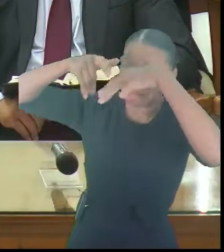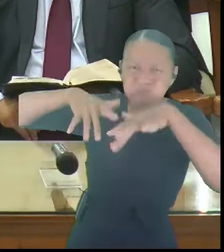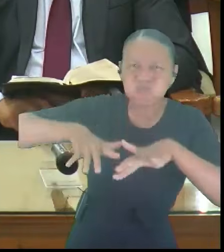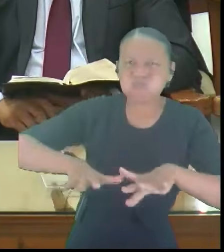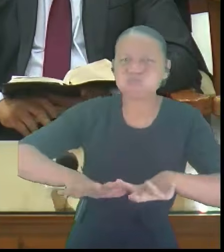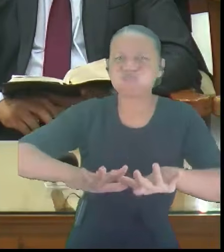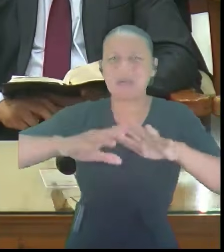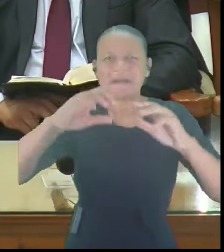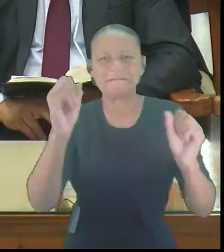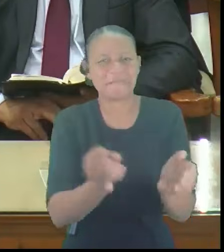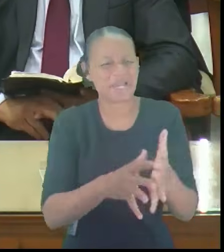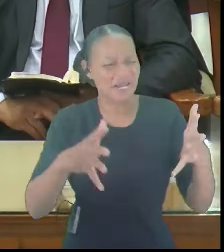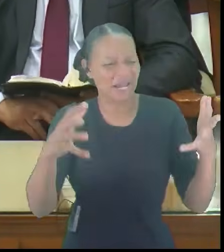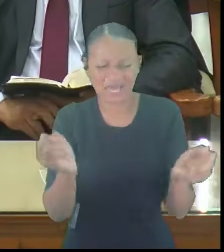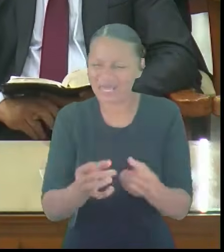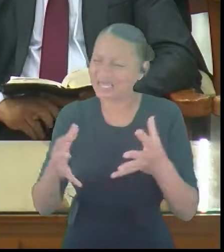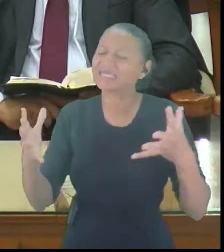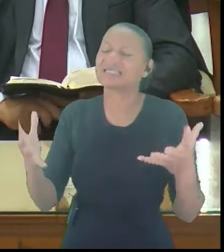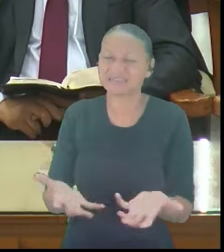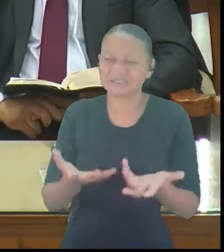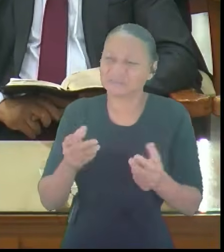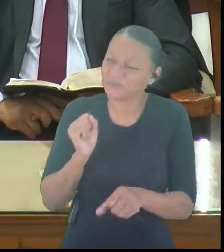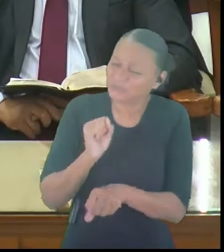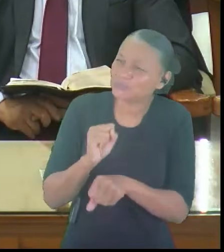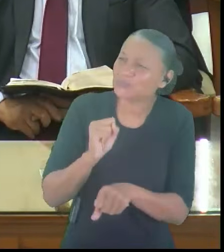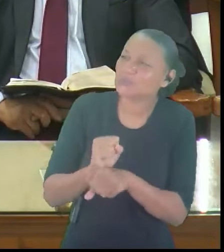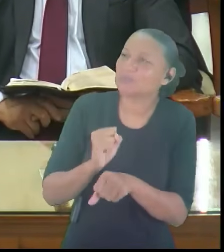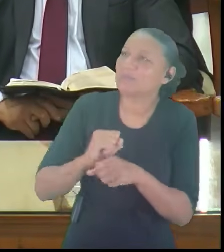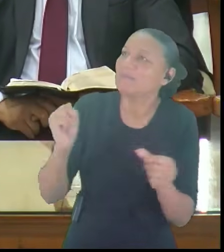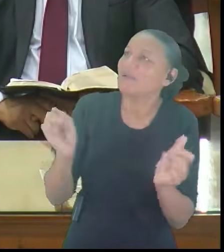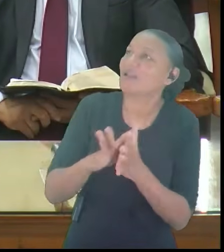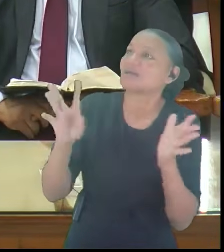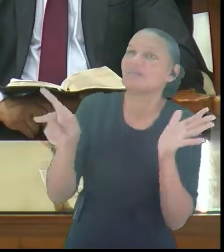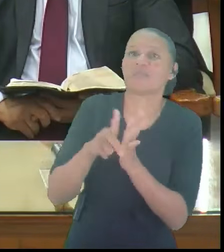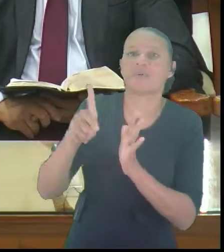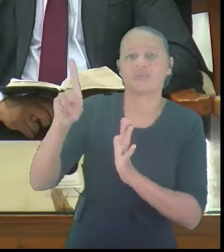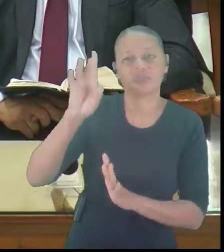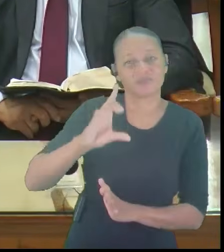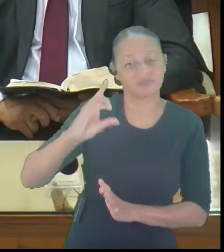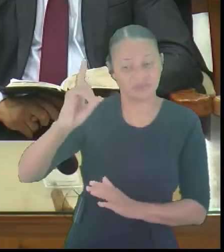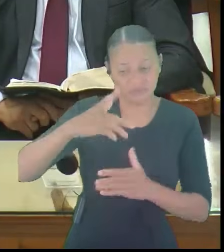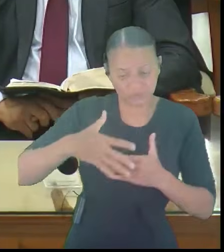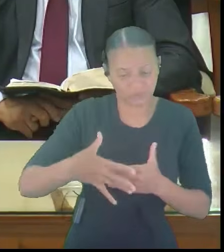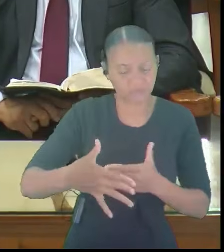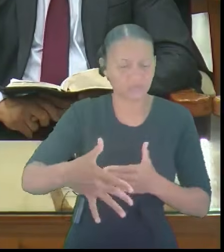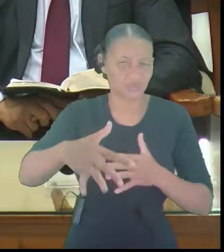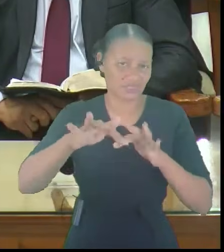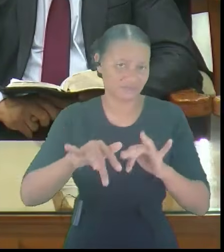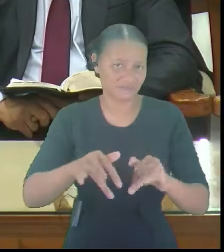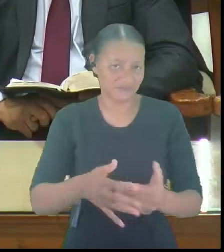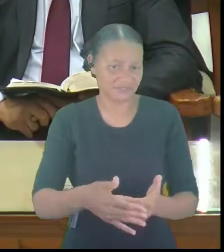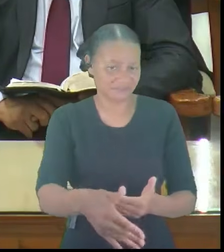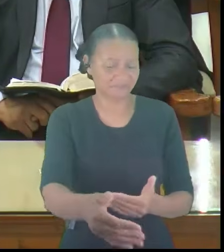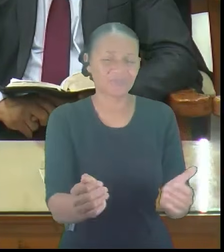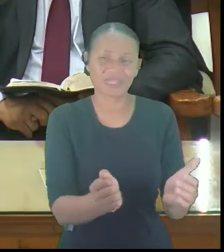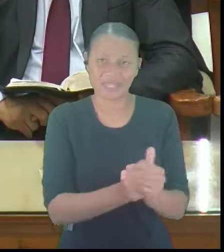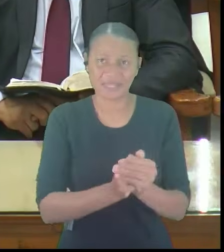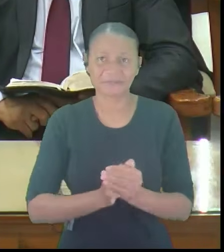um derramamento, eu estou esperando um milagre da parte de Deus nesses últimos dias.